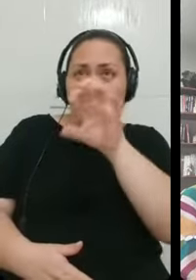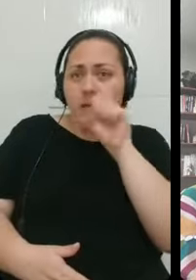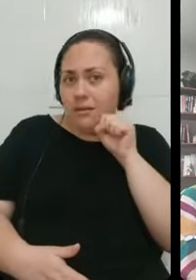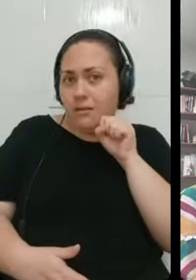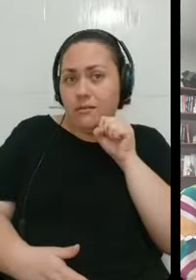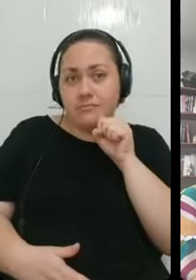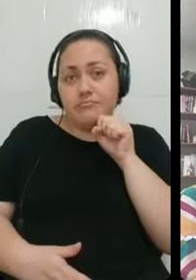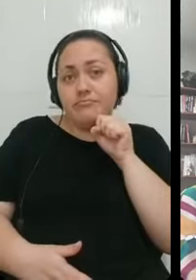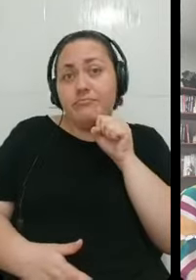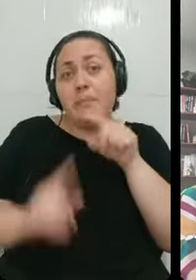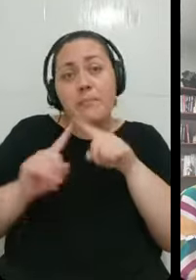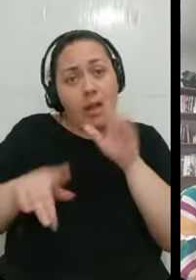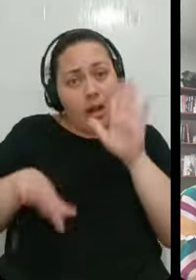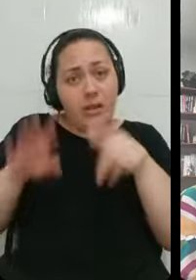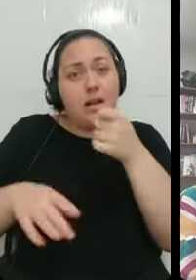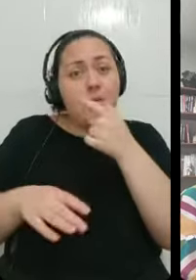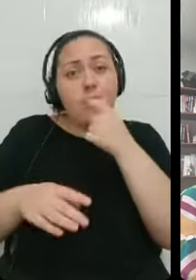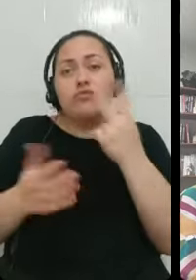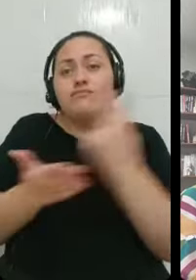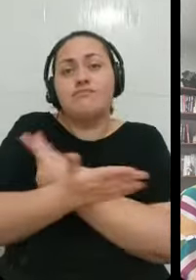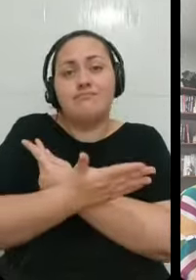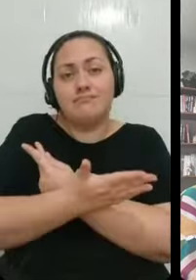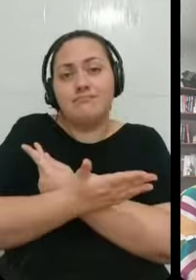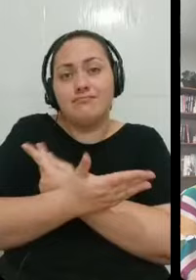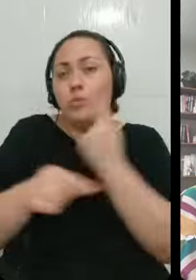até às vezes indevidamente, né.